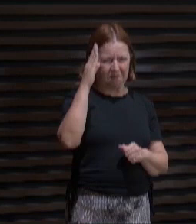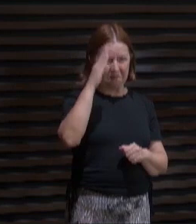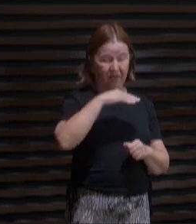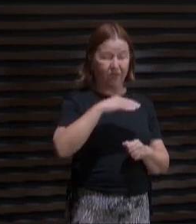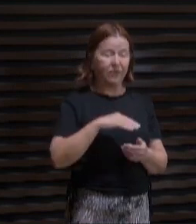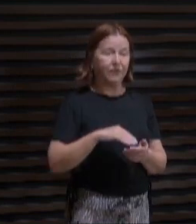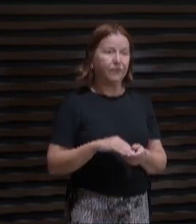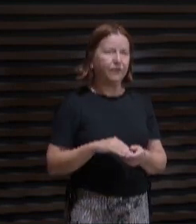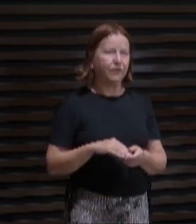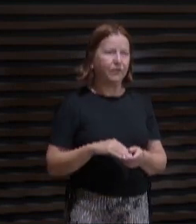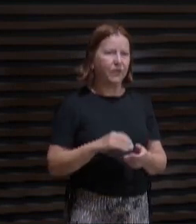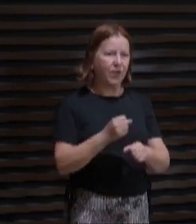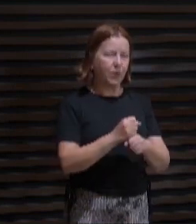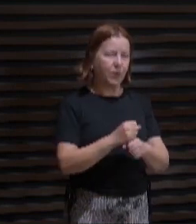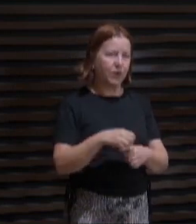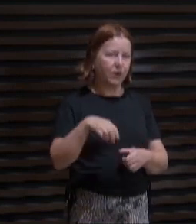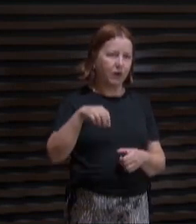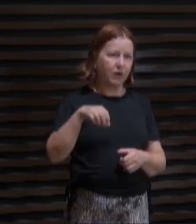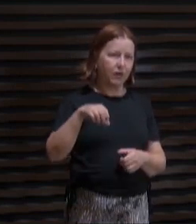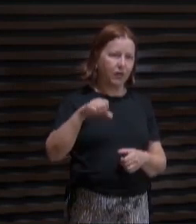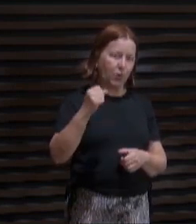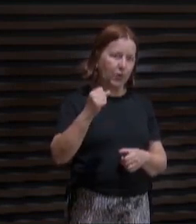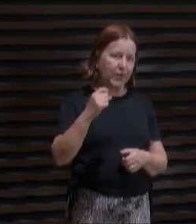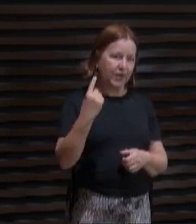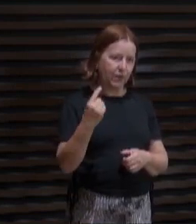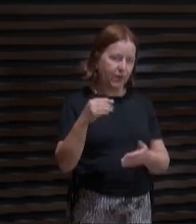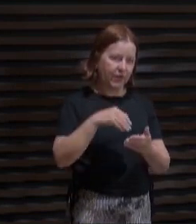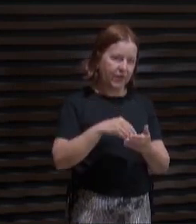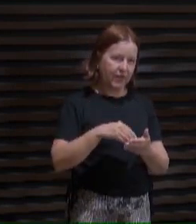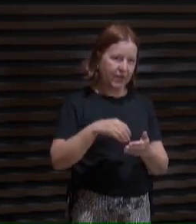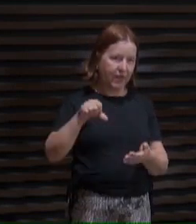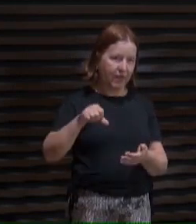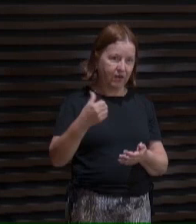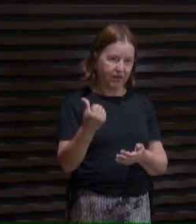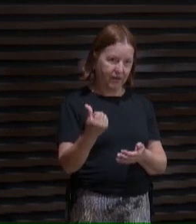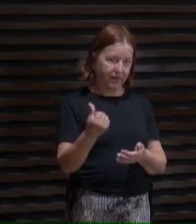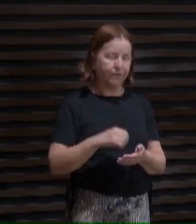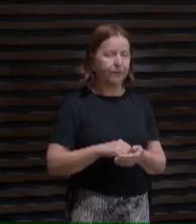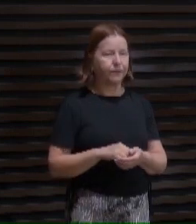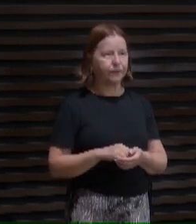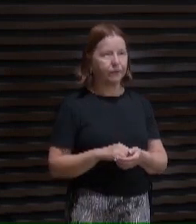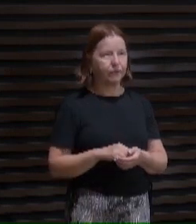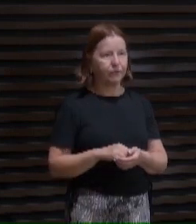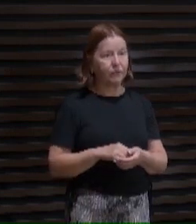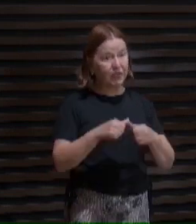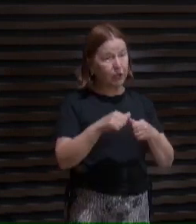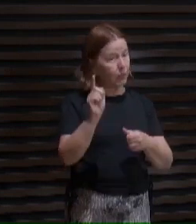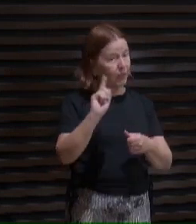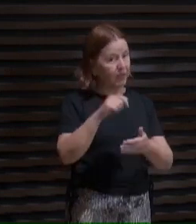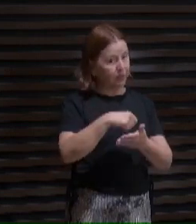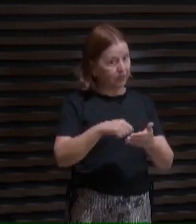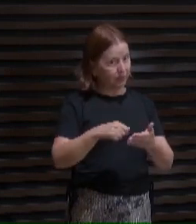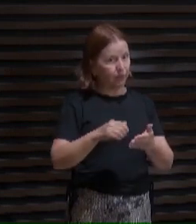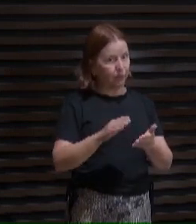ao ano 96, e que ele pegou João, isso não está na Bíblia, mas é